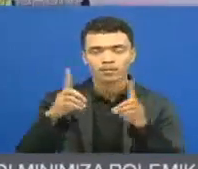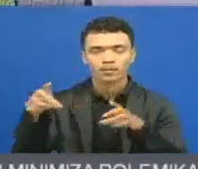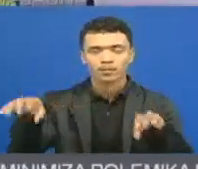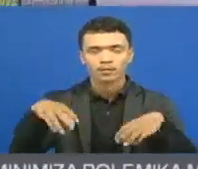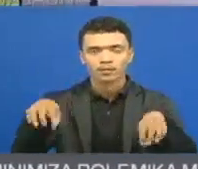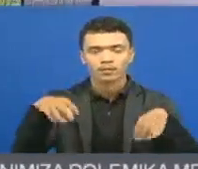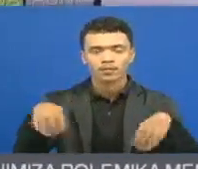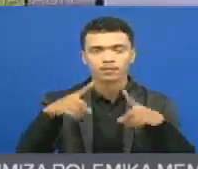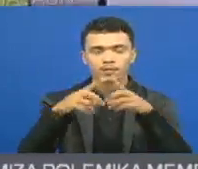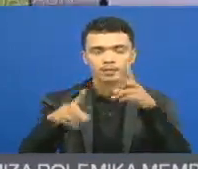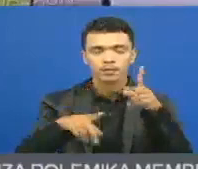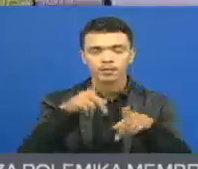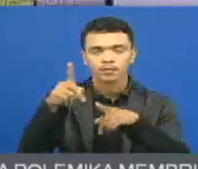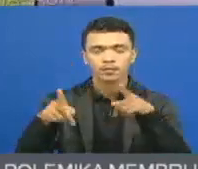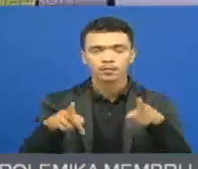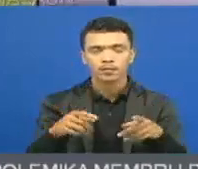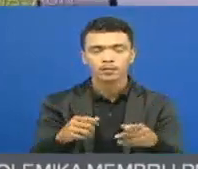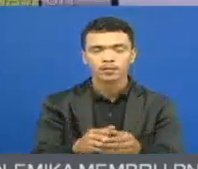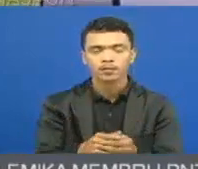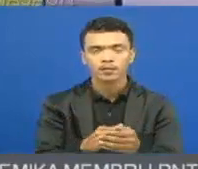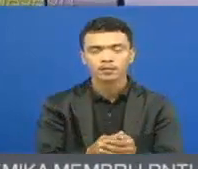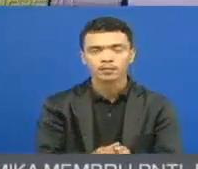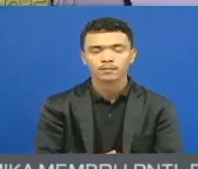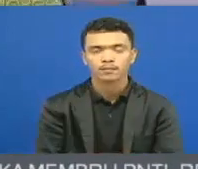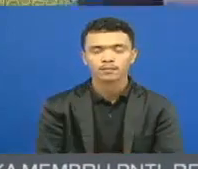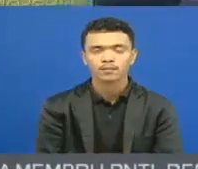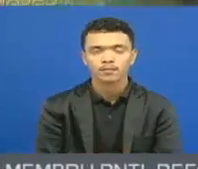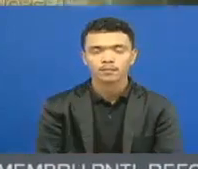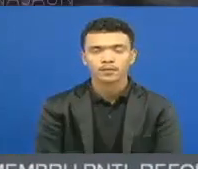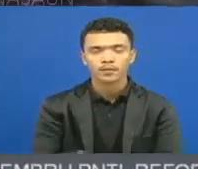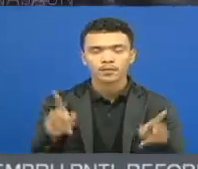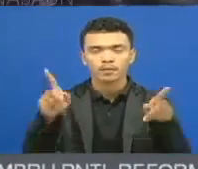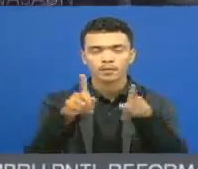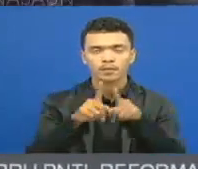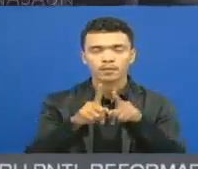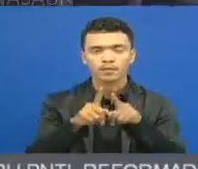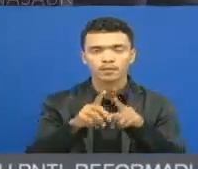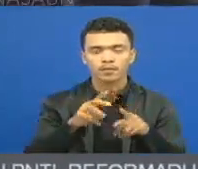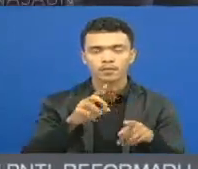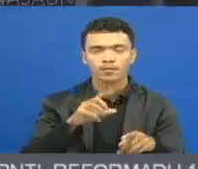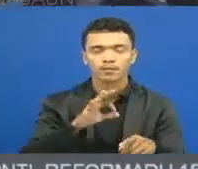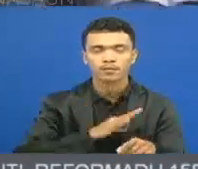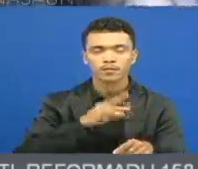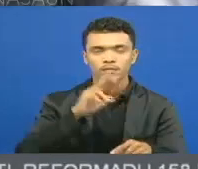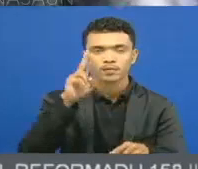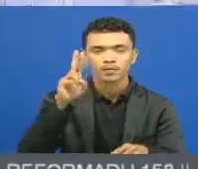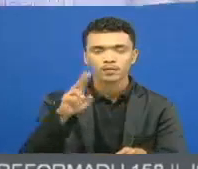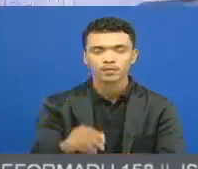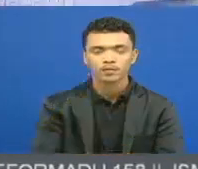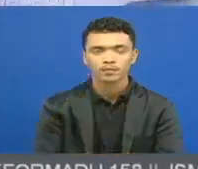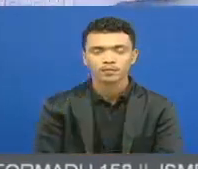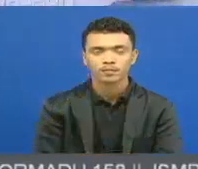ba comunidade e suku Fatukahi, Laku no Kaikasa e a posto administrativo Fato Berlim.